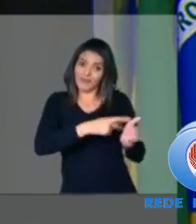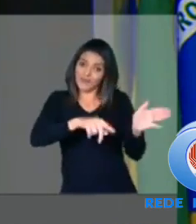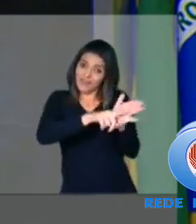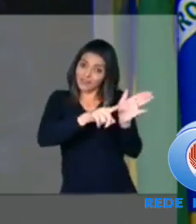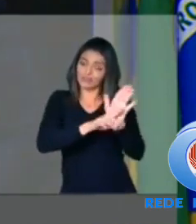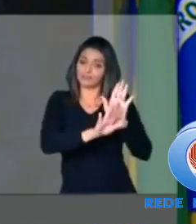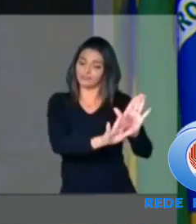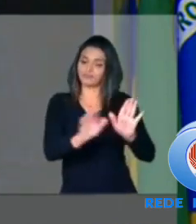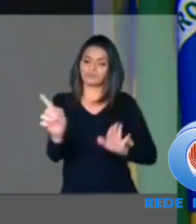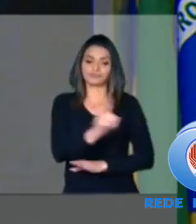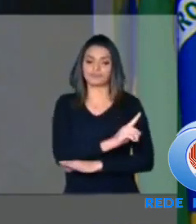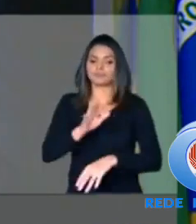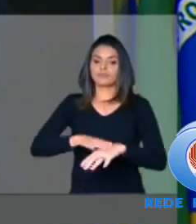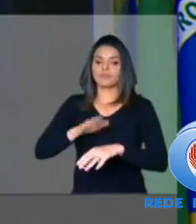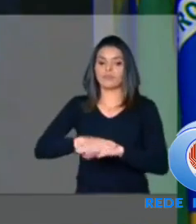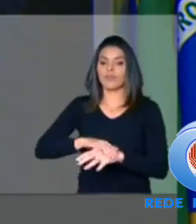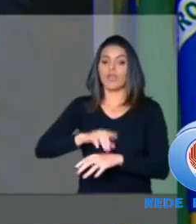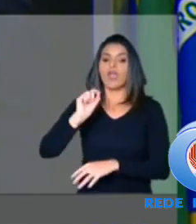quiser.